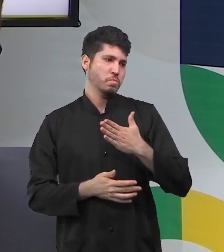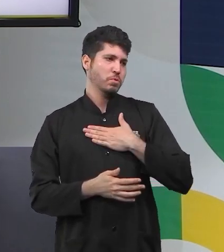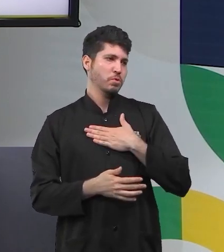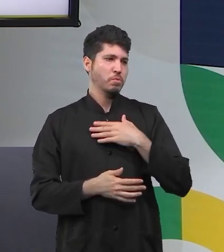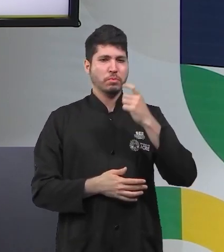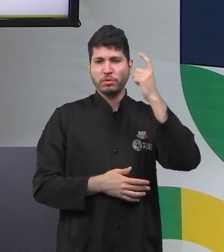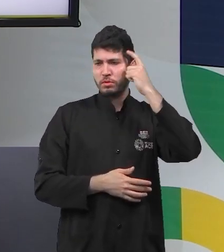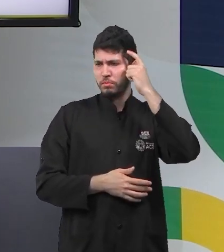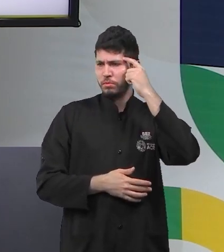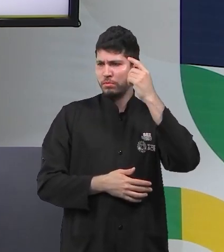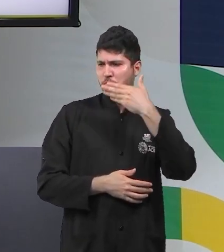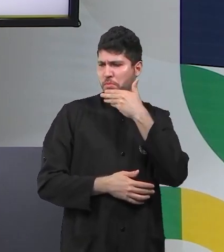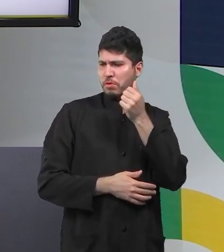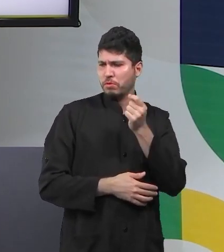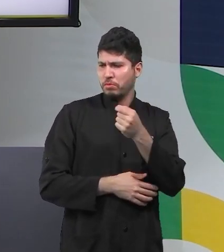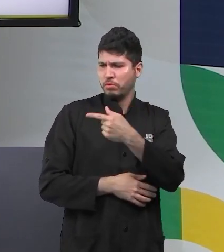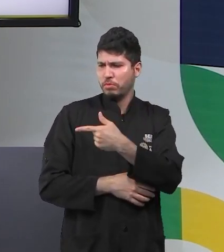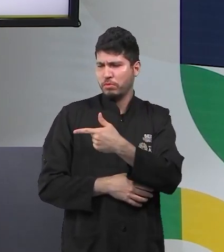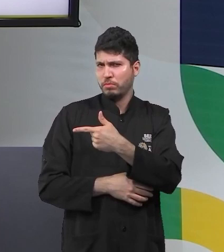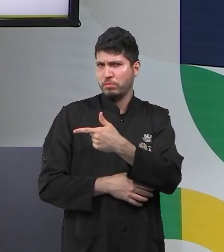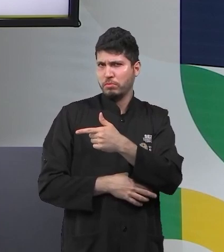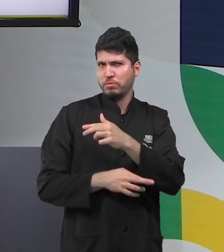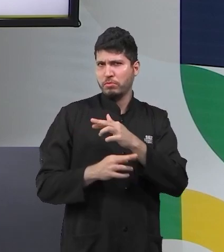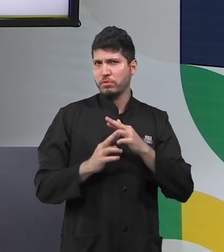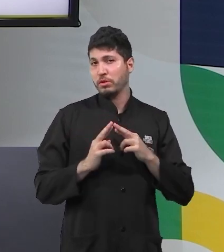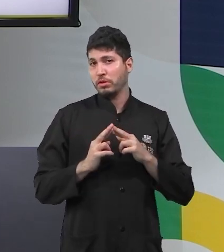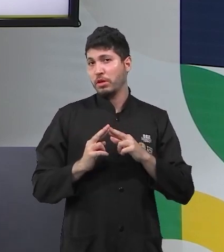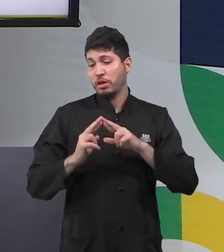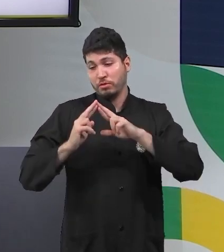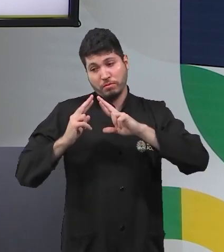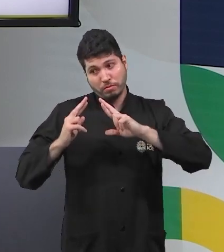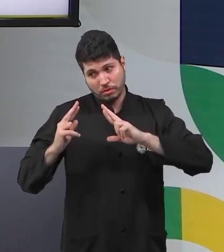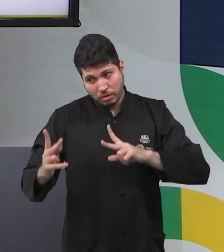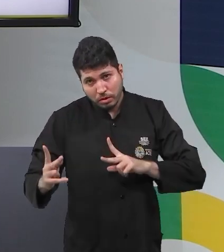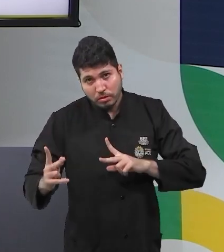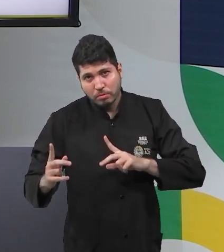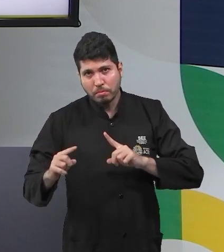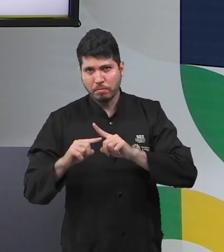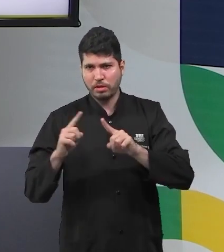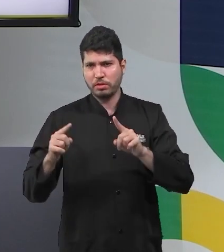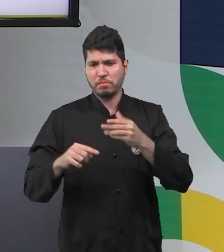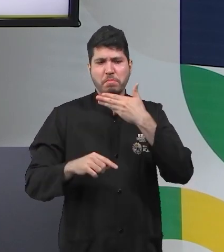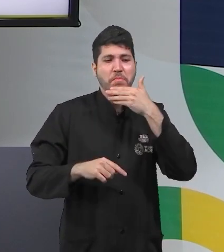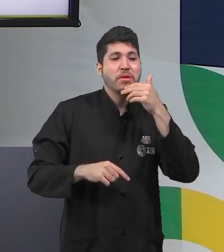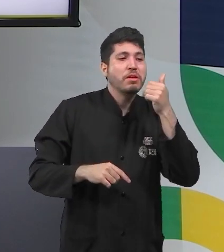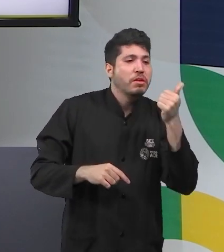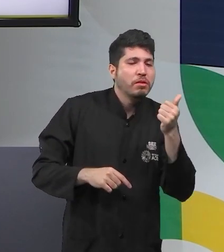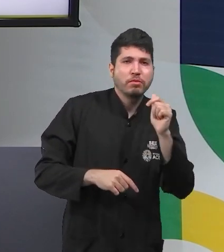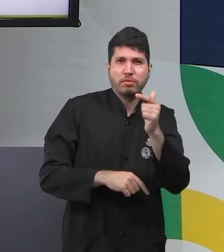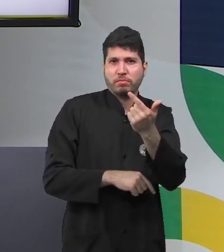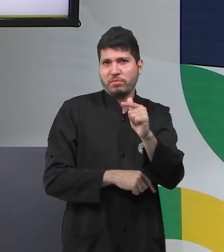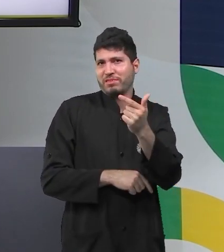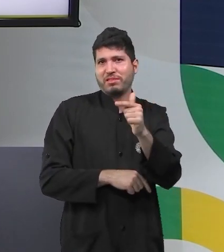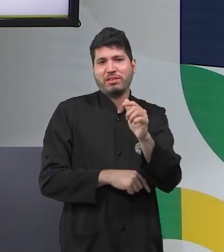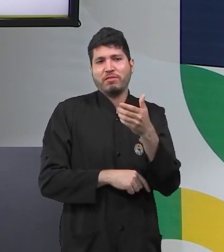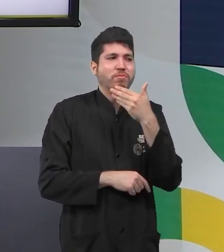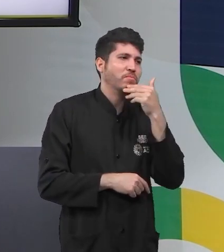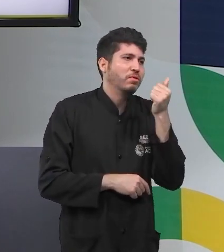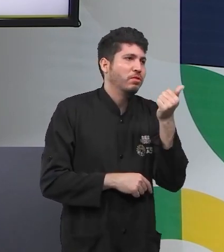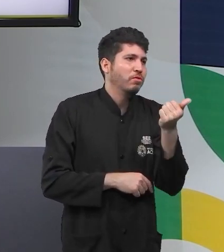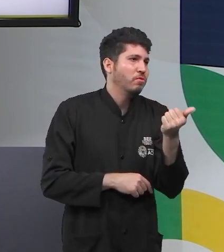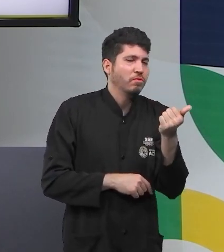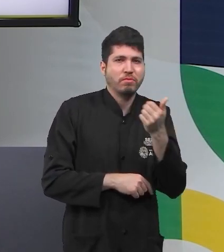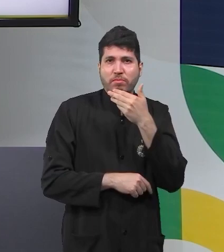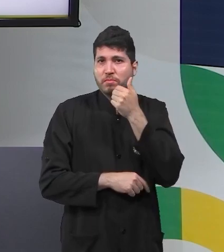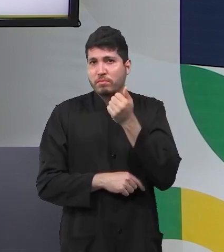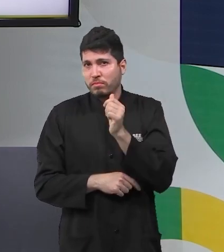ou superior. É diferente do seu, a sua compreensão e dinâmica. Não existe uma hierarquia, porque não existe uma melhor que a